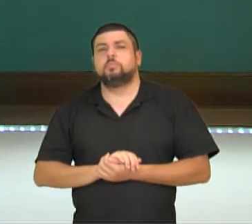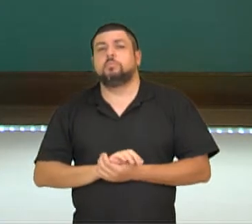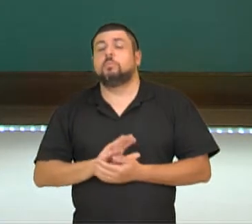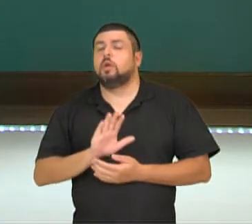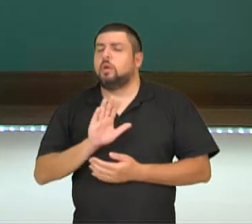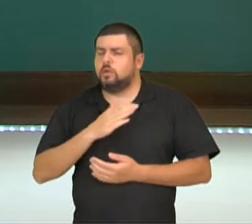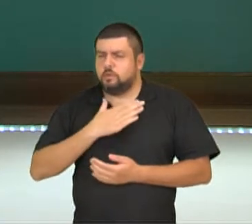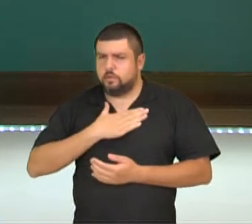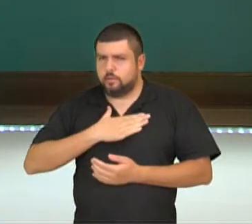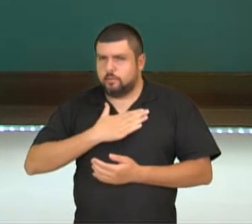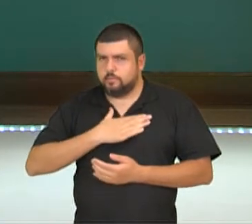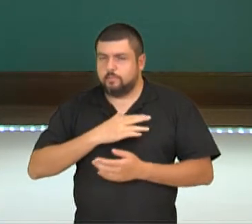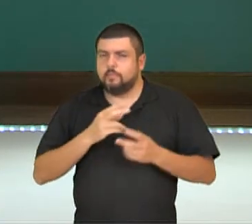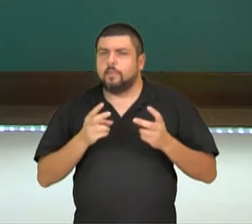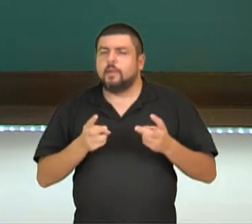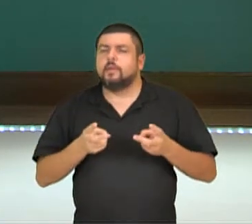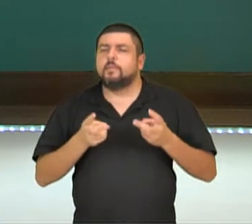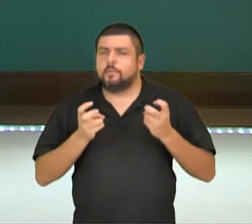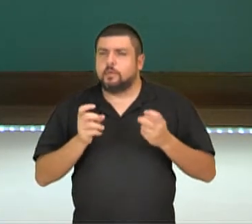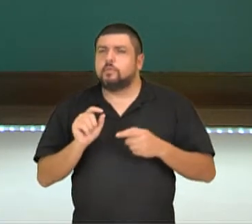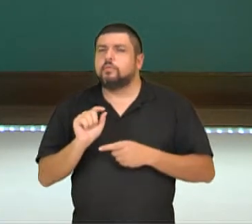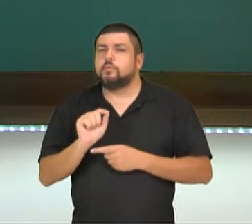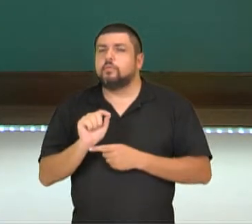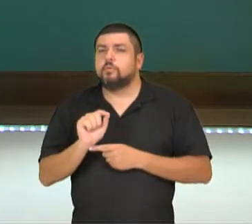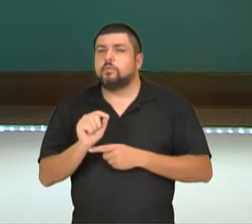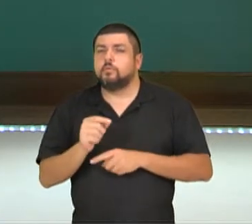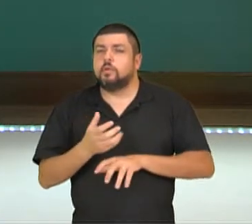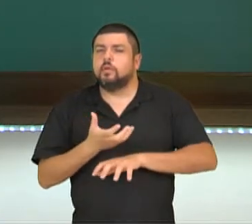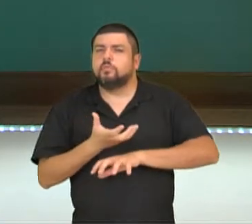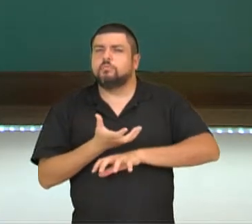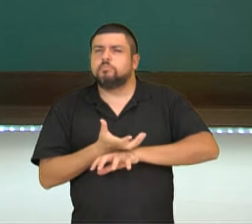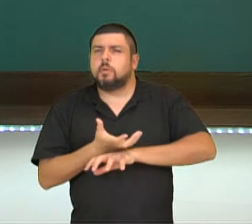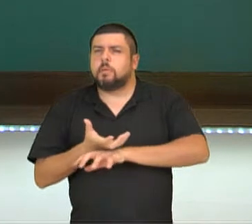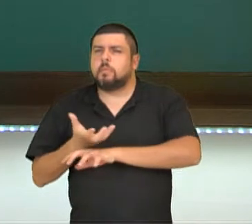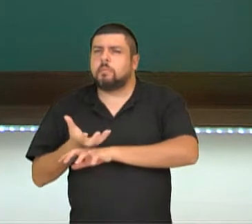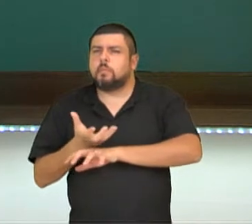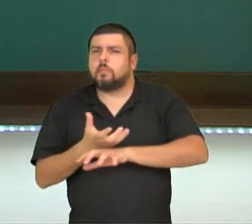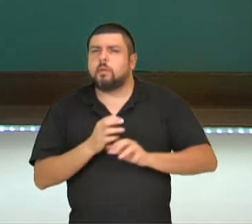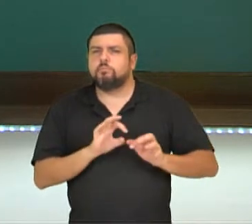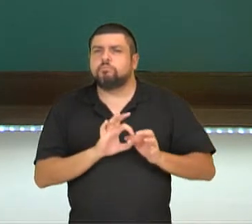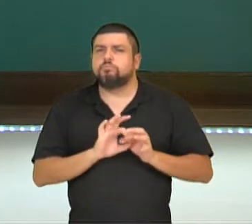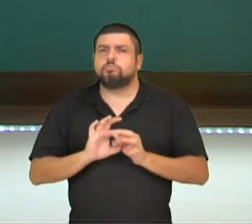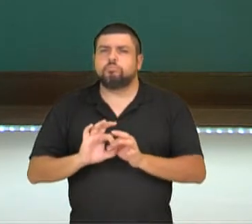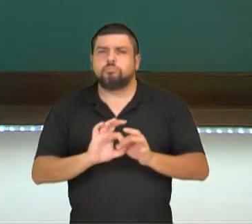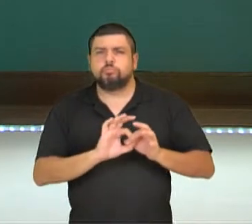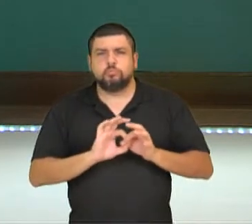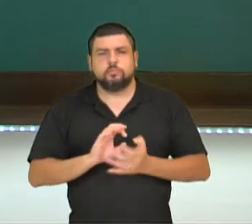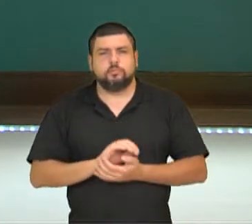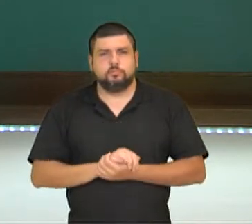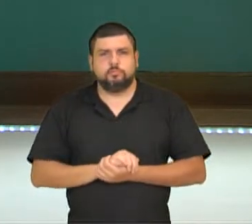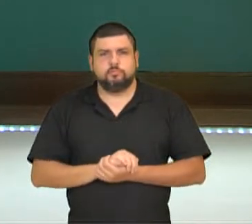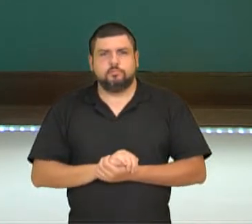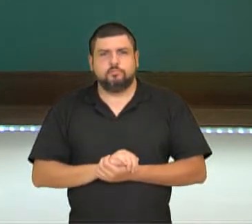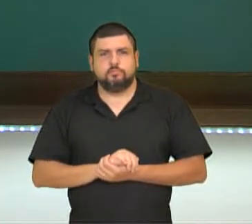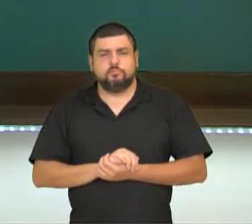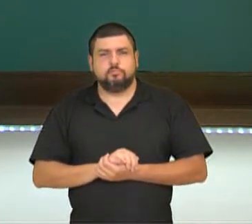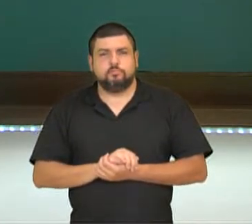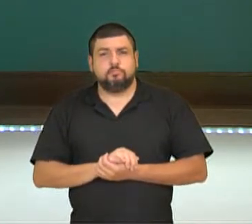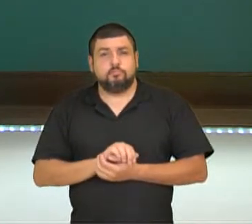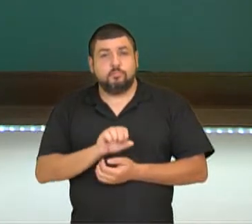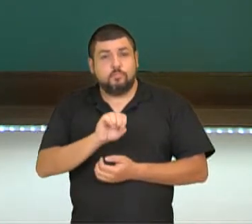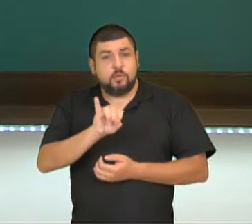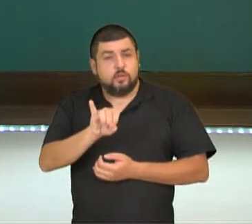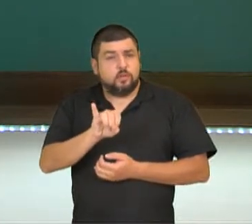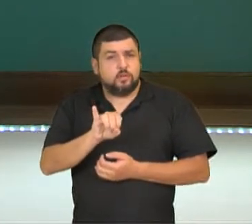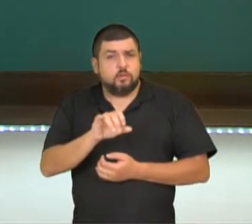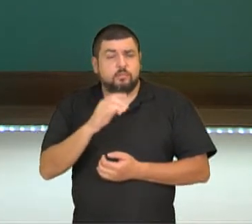que as disciplinas, elas se complementam também? Se você não sabe como a fração, se você não